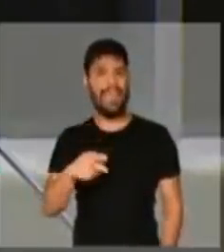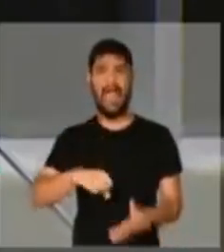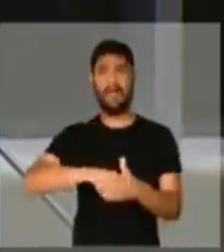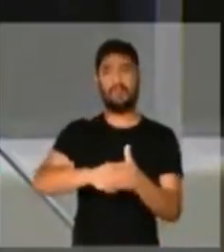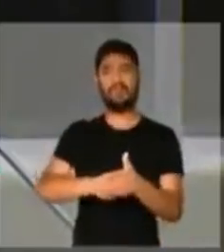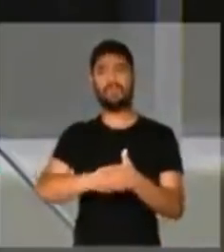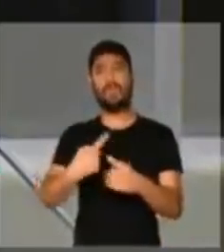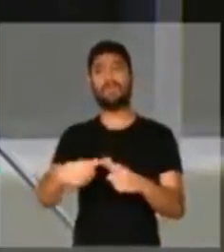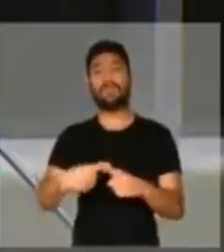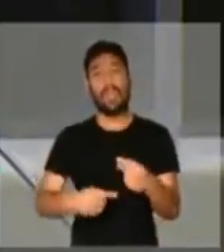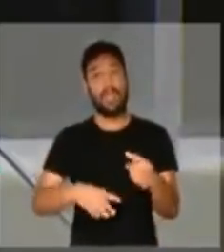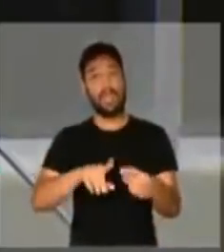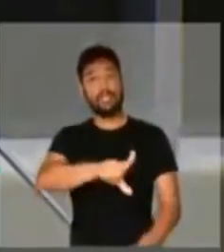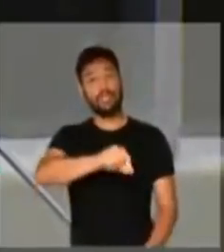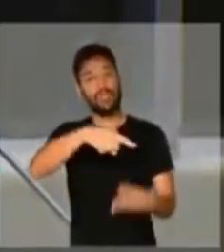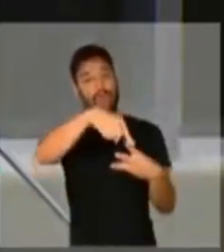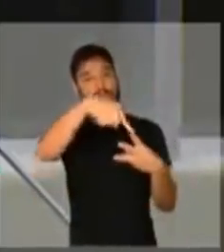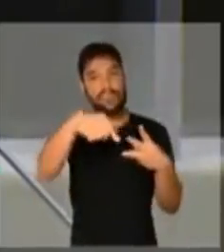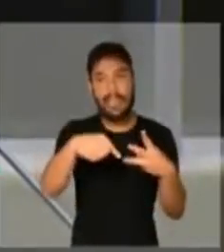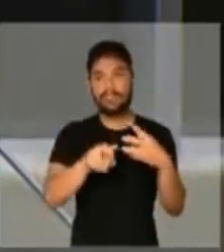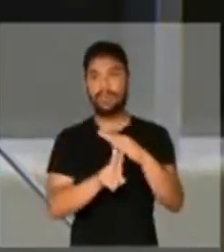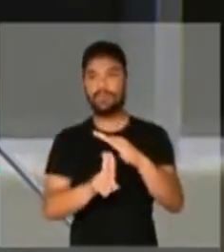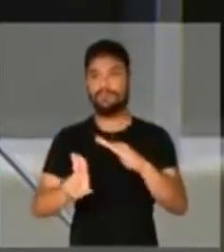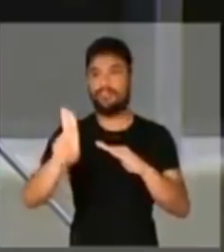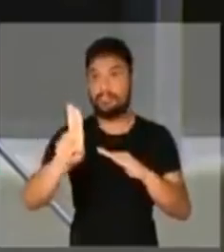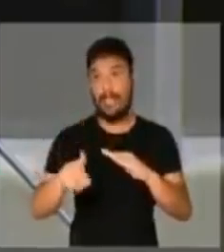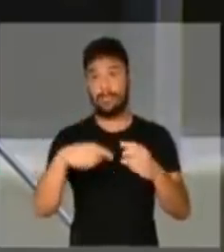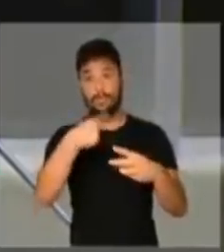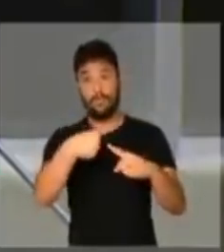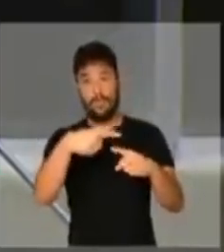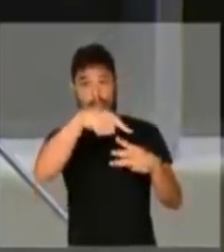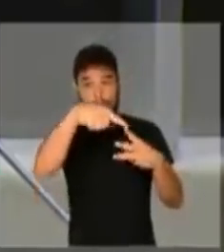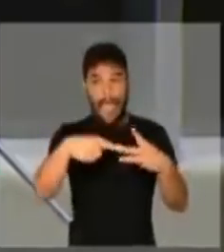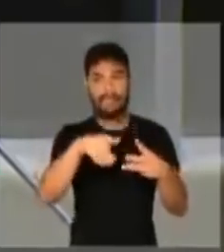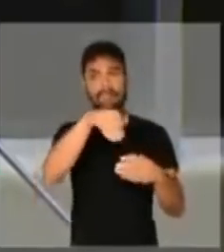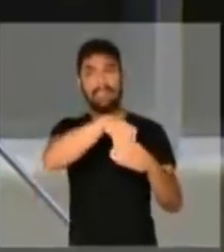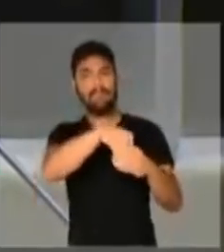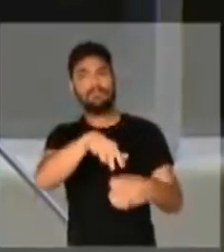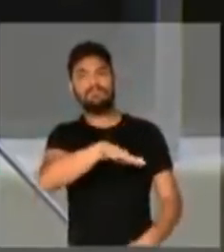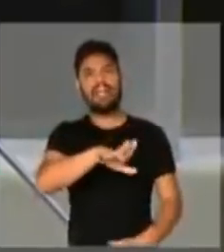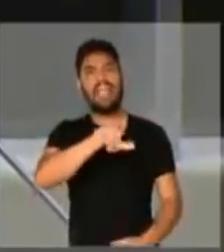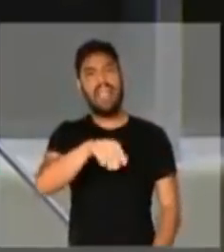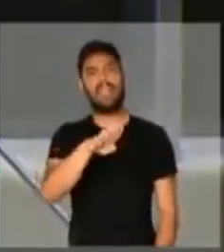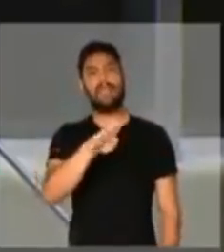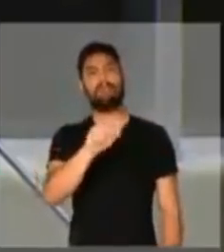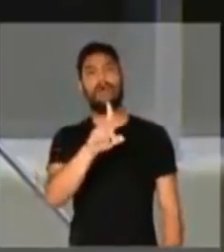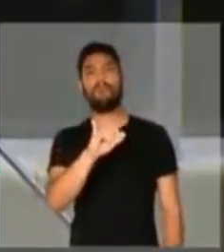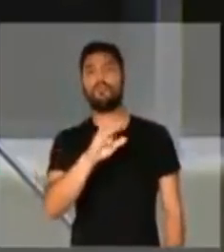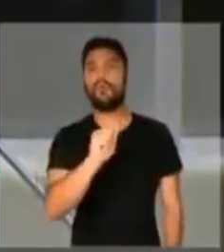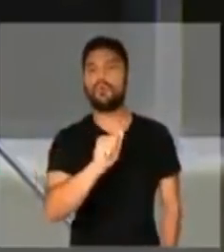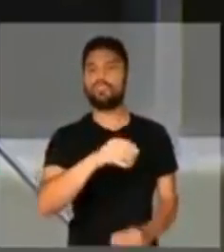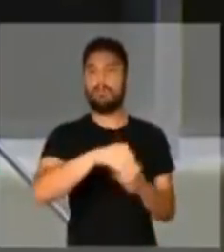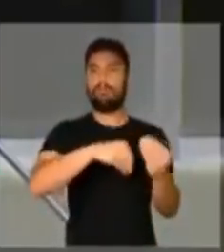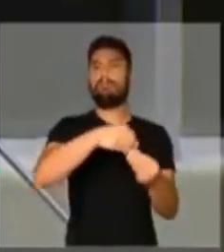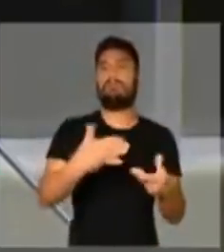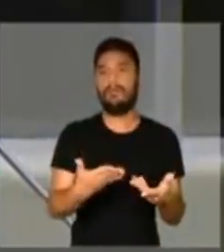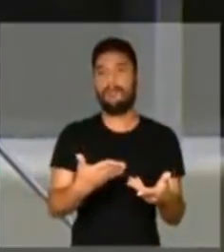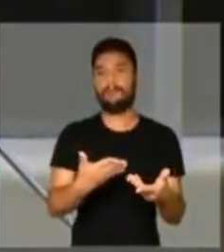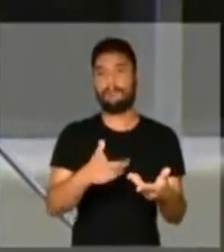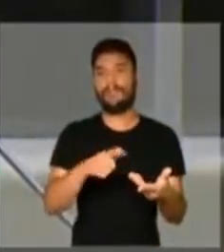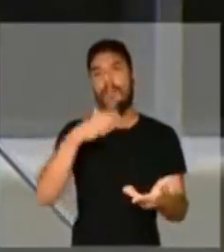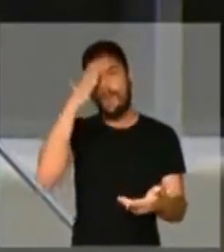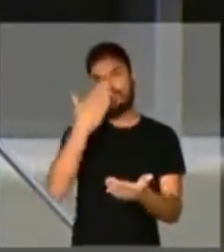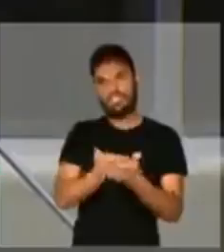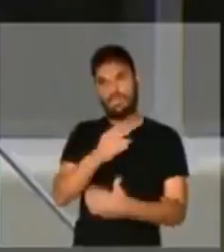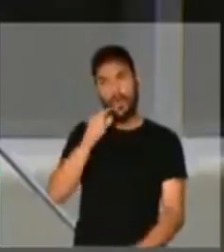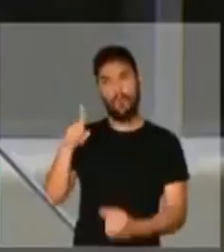era cortar de 3 universidades, porque eram universidades que tinham balbúrdia. Era um argumento ideológico de perseguição